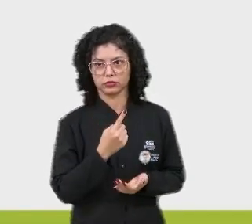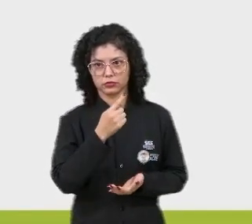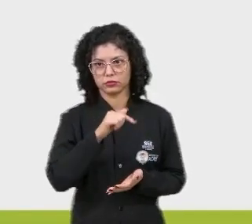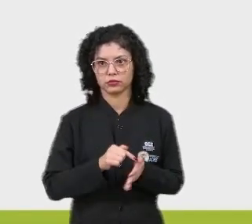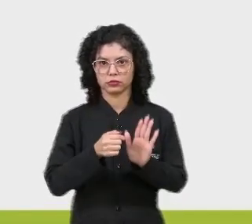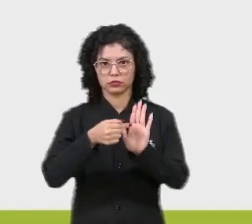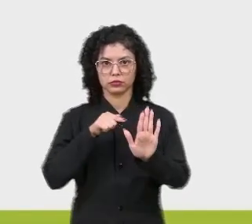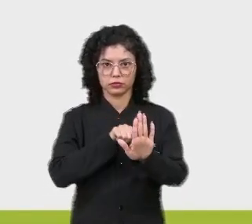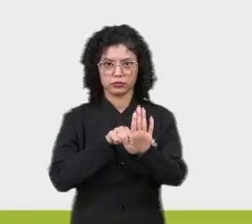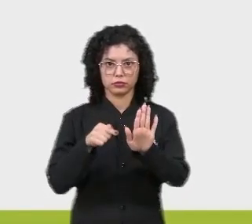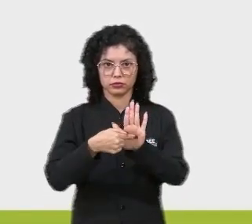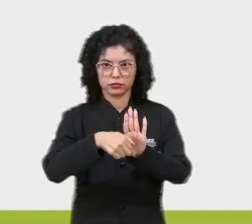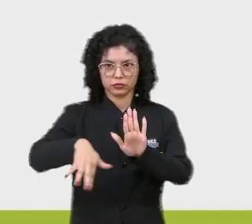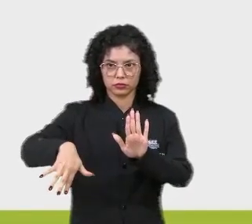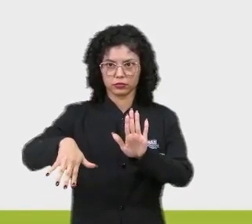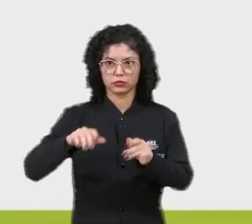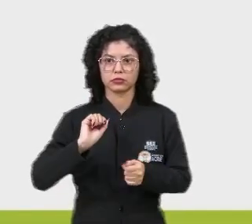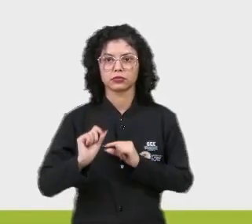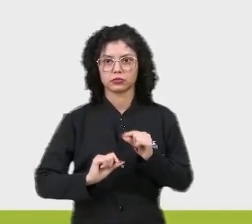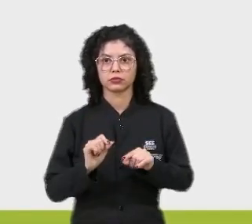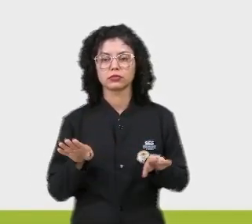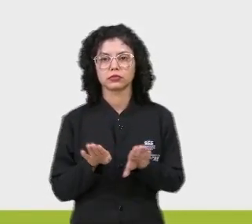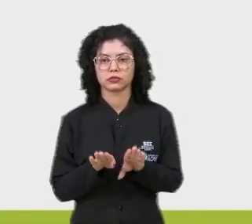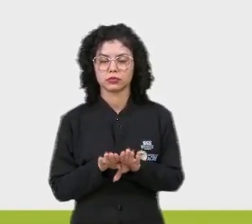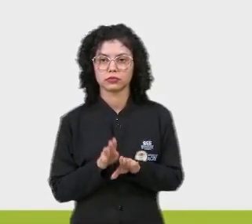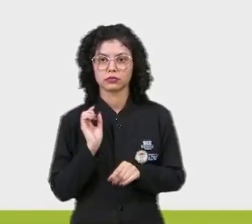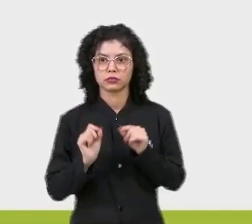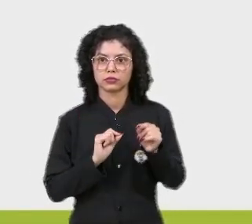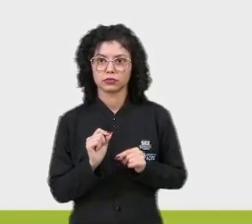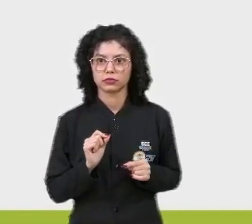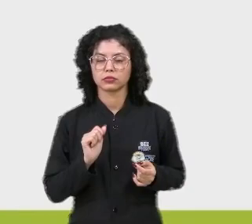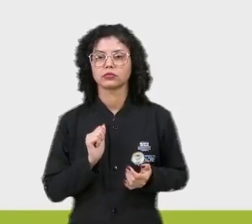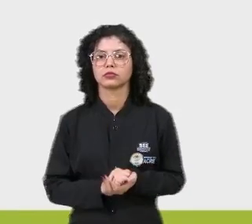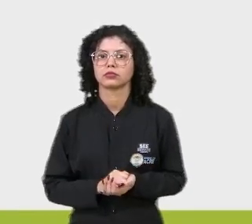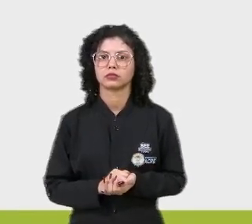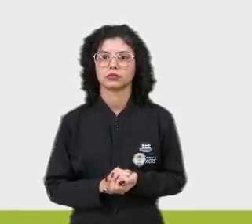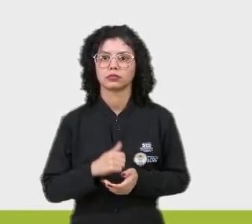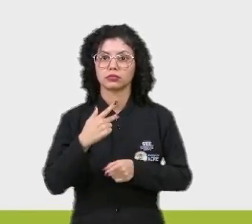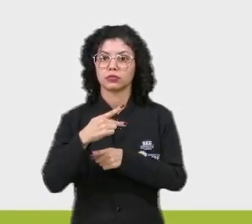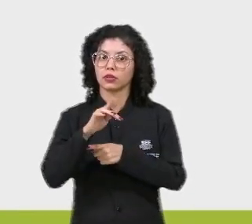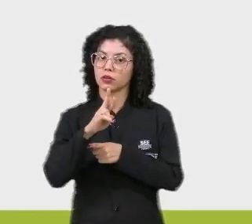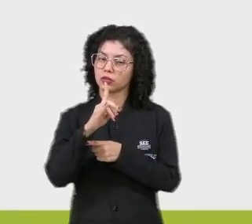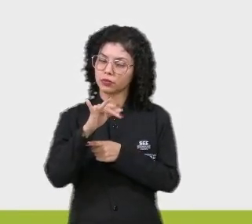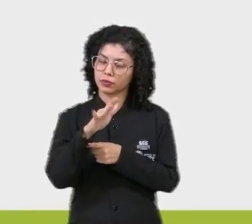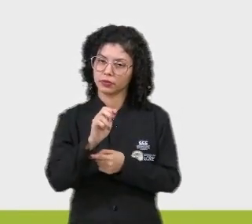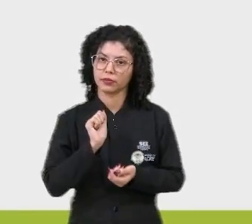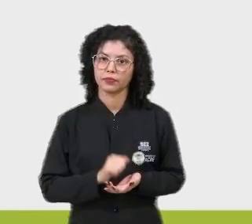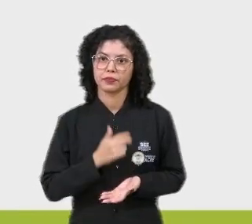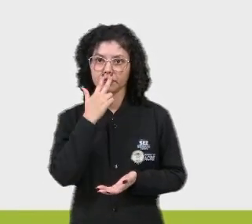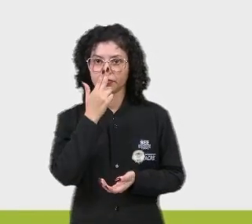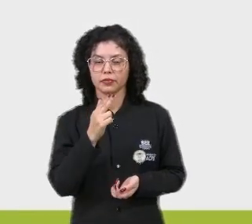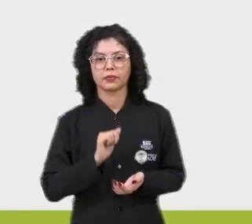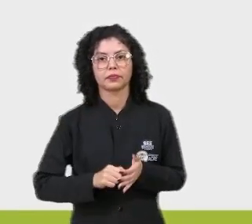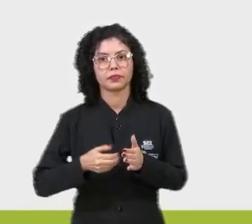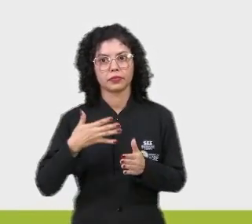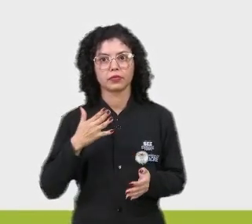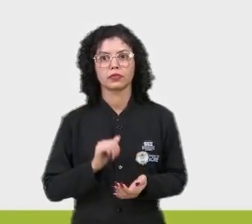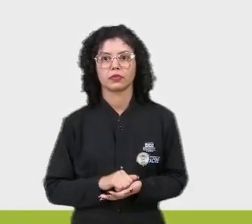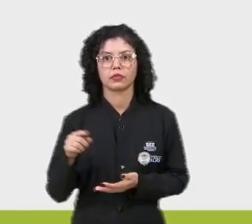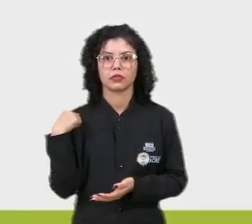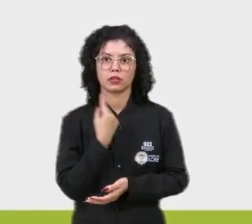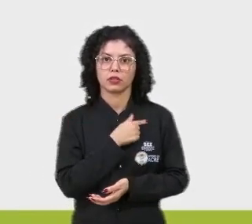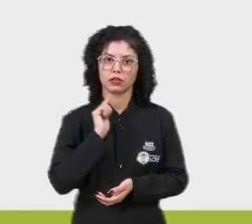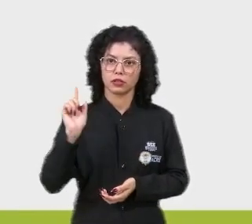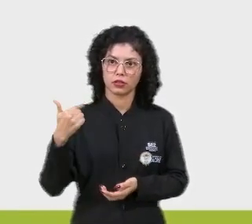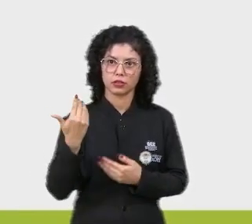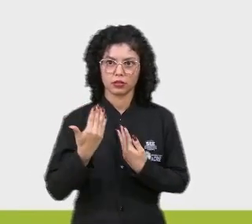linguagem personificação ou também chamada de prosopopeia aparece muito lá na nas nossas